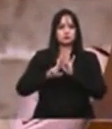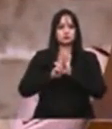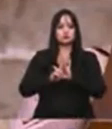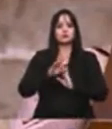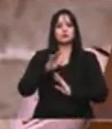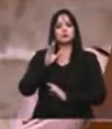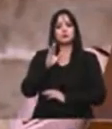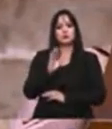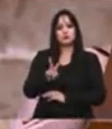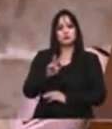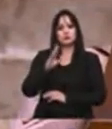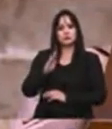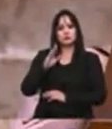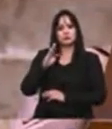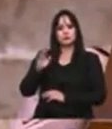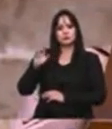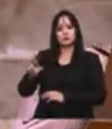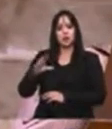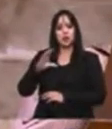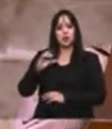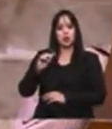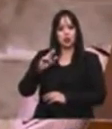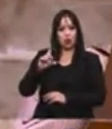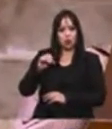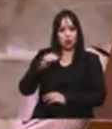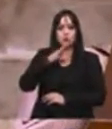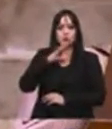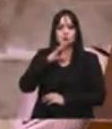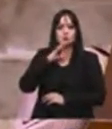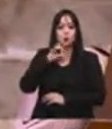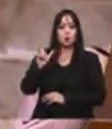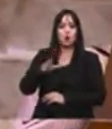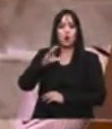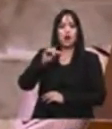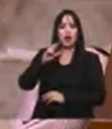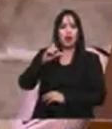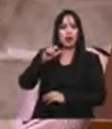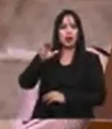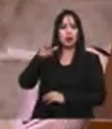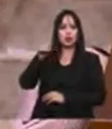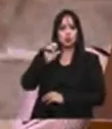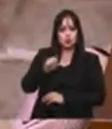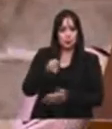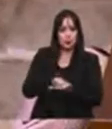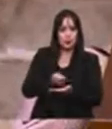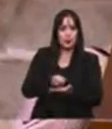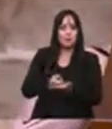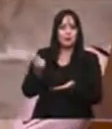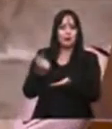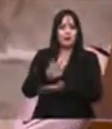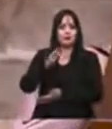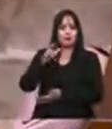da VBBR, Carlos Alberto de Oliveira Santiago, conhecido como Carlinhos, comprometeu-se a pagar a Fernando Collor,